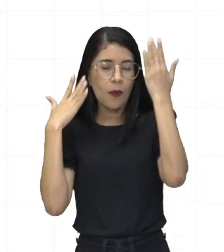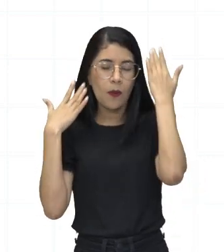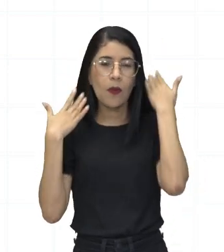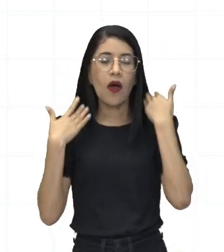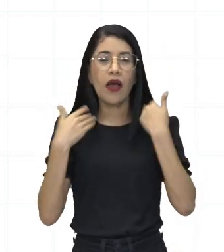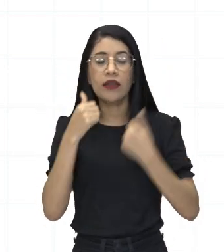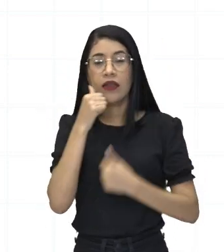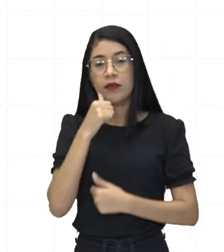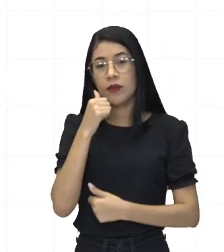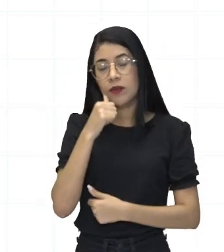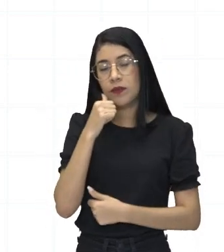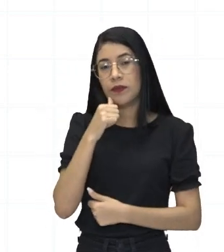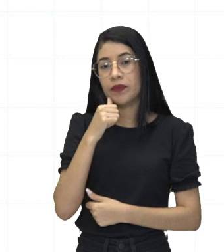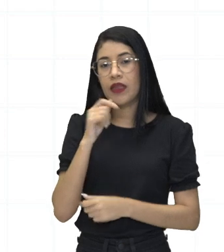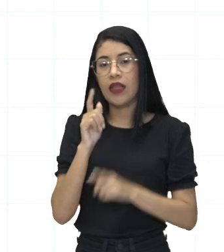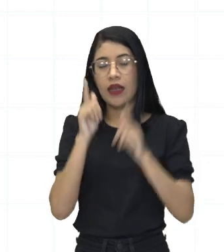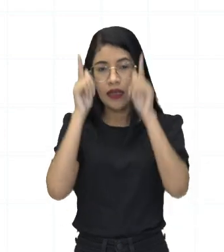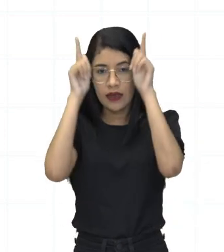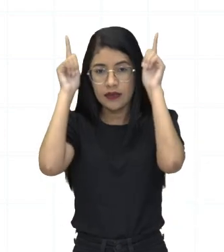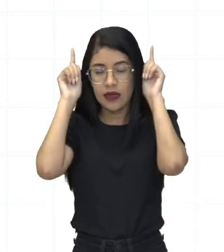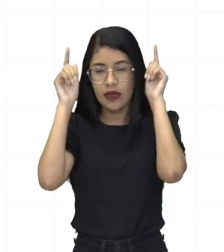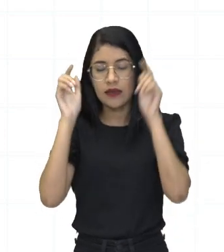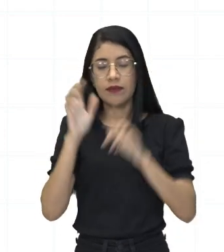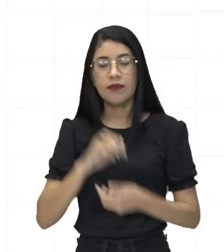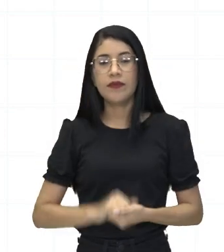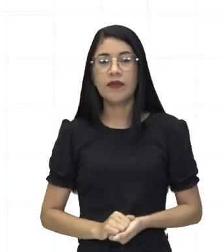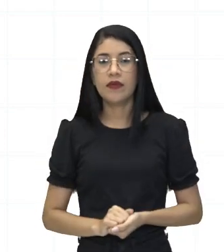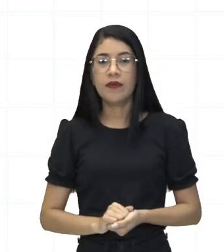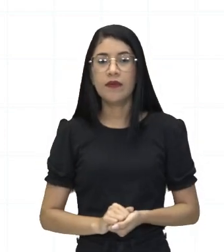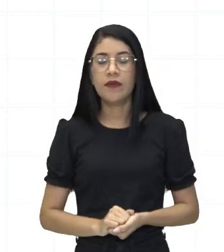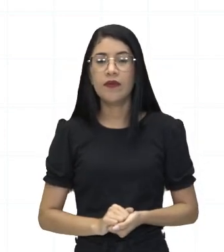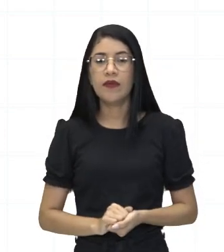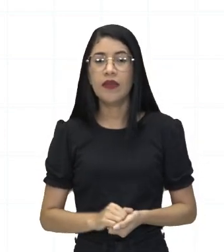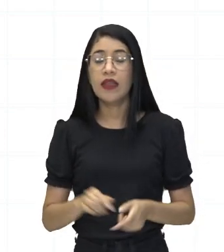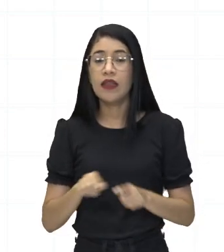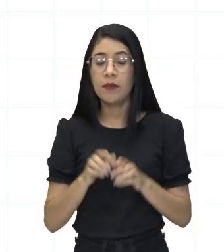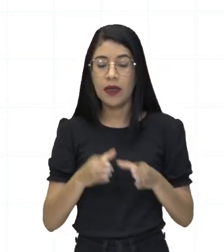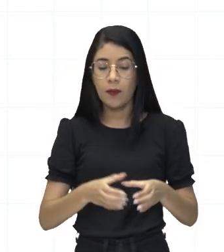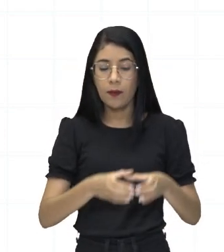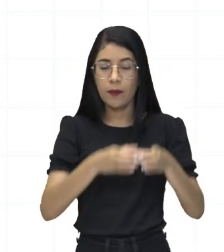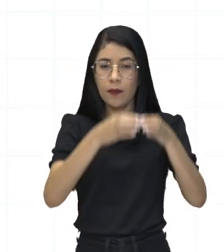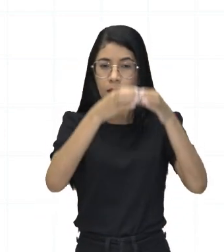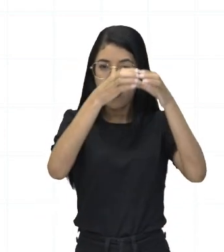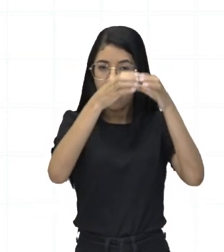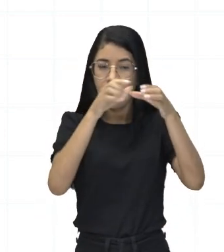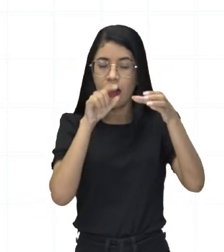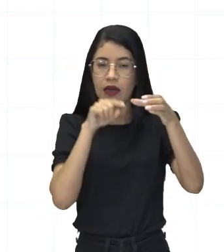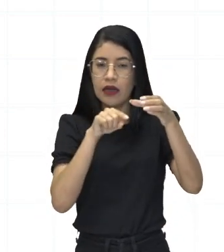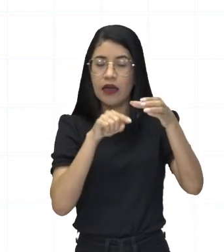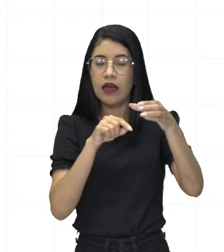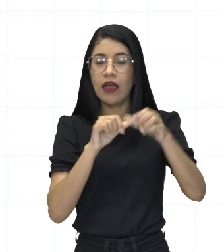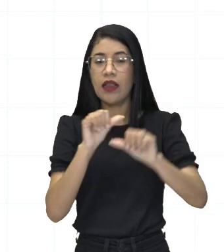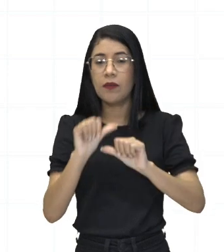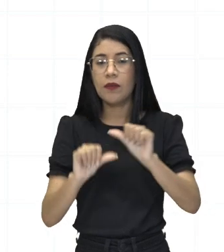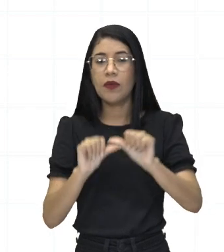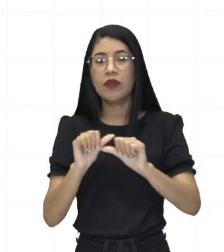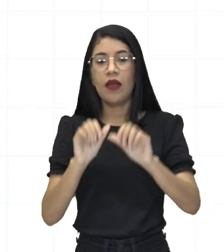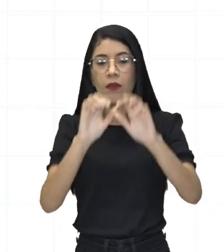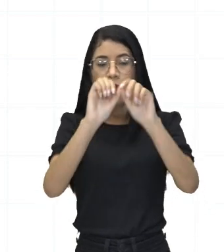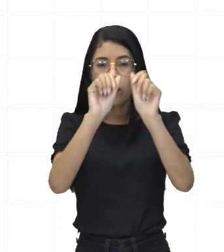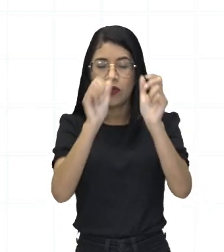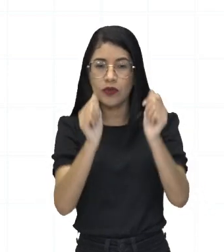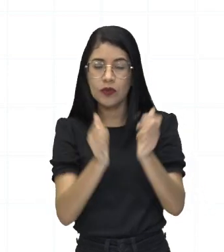Alguns estudiosos colocam isso. E nessa ordem, a coluna que eu mostrei para vocês era trocada pela imagem de